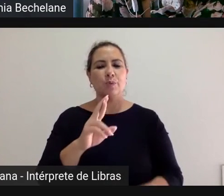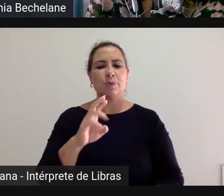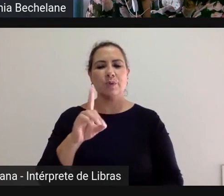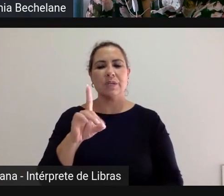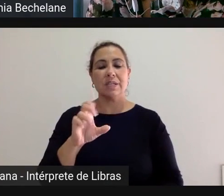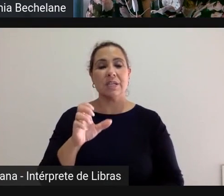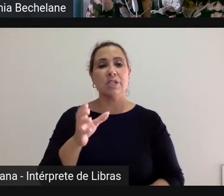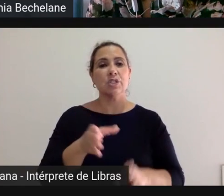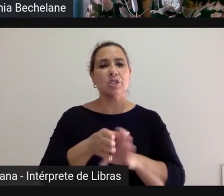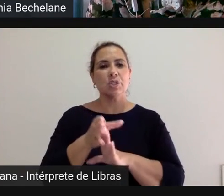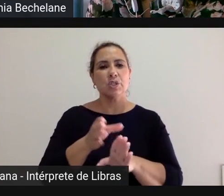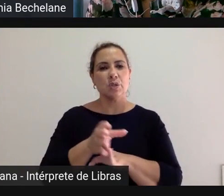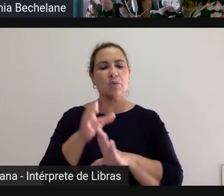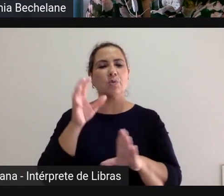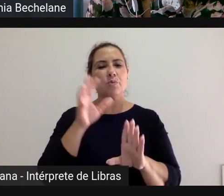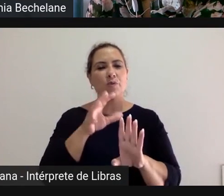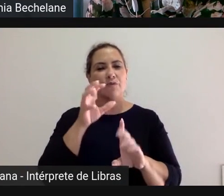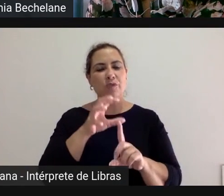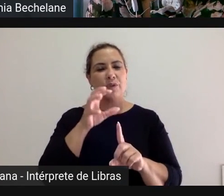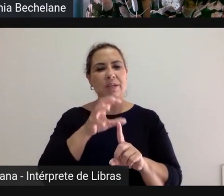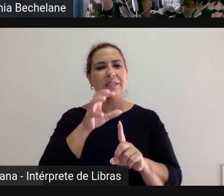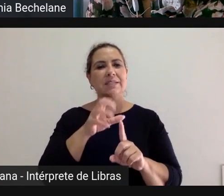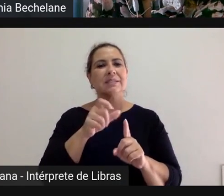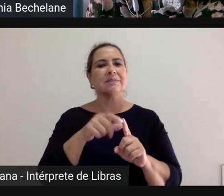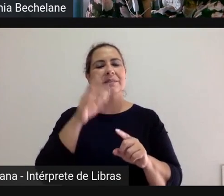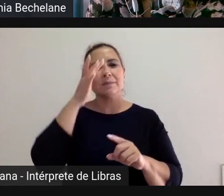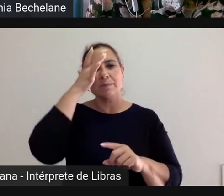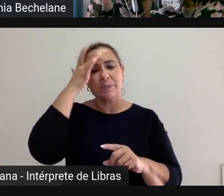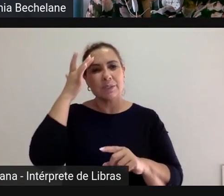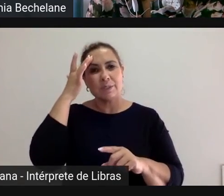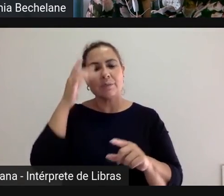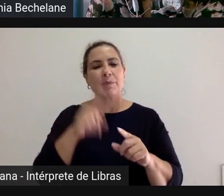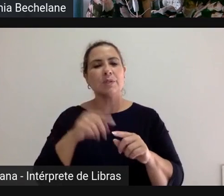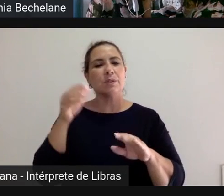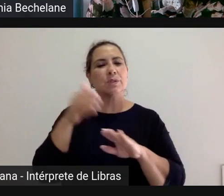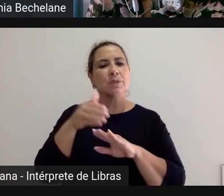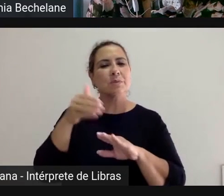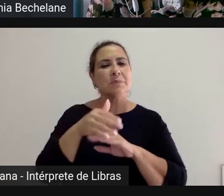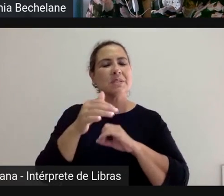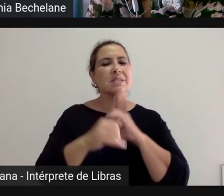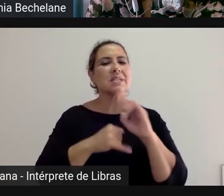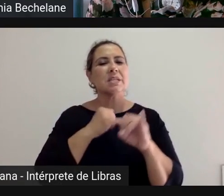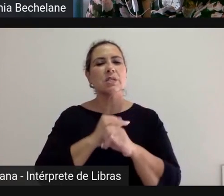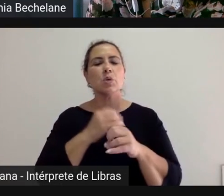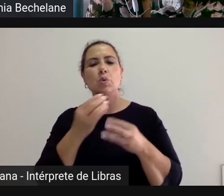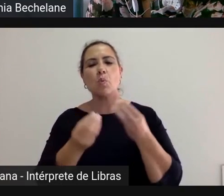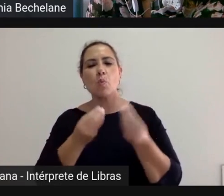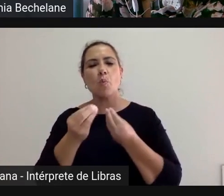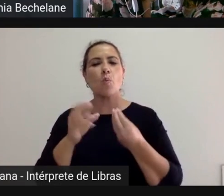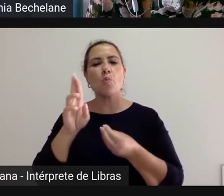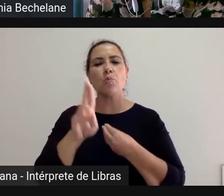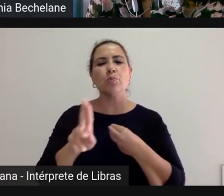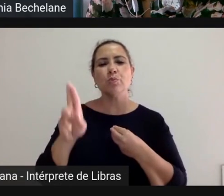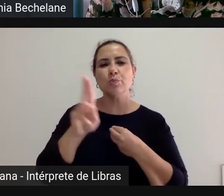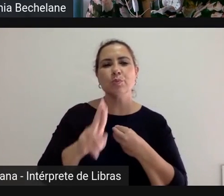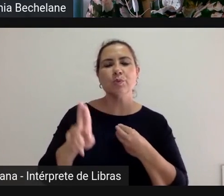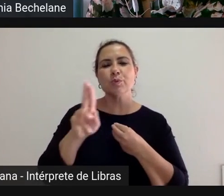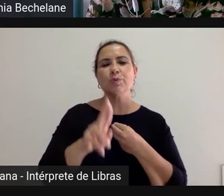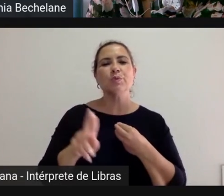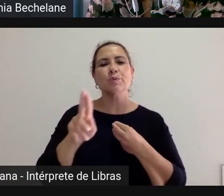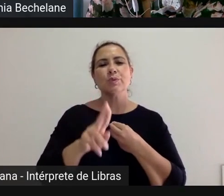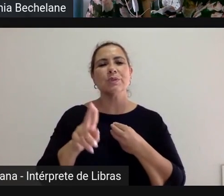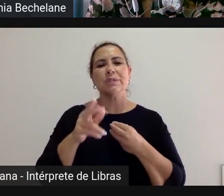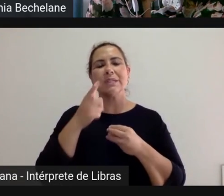orientar influencers, orientar pessoas que têm muito acesso à internet, de como usar as redes sociais para